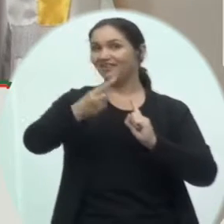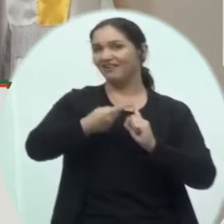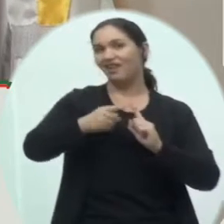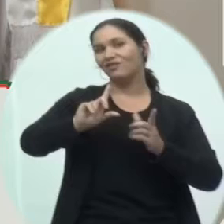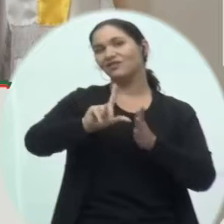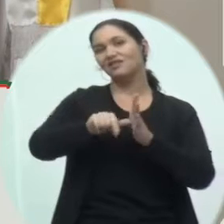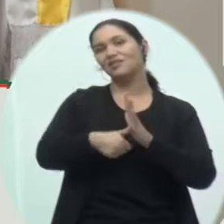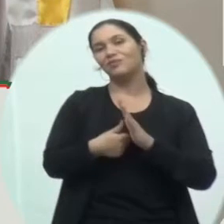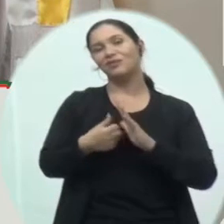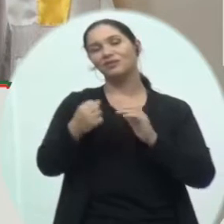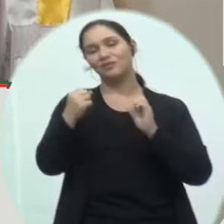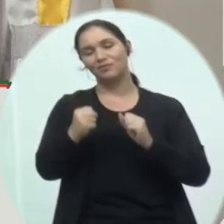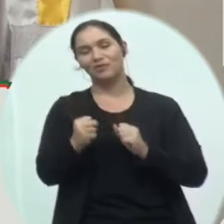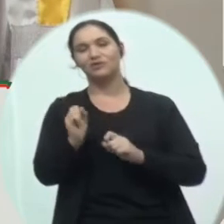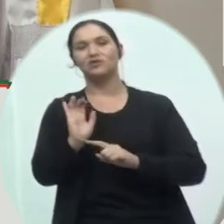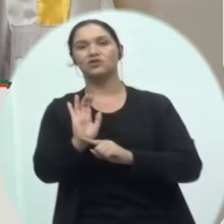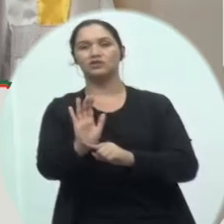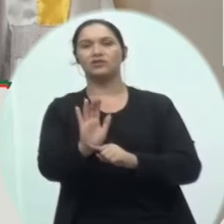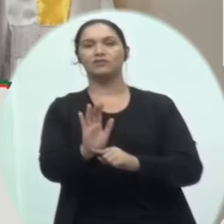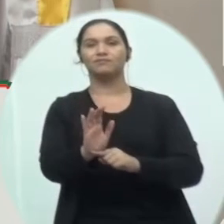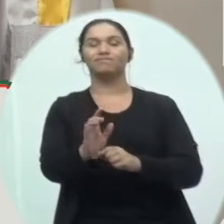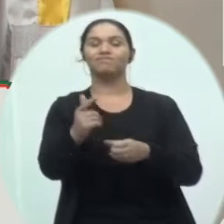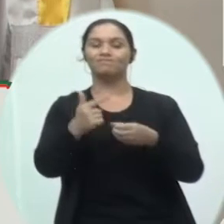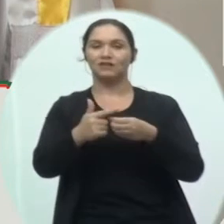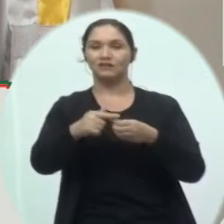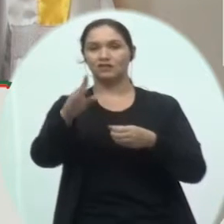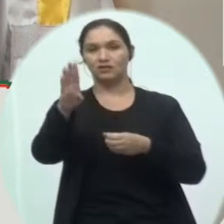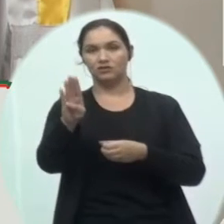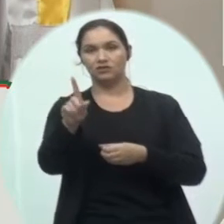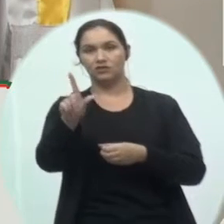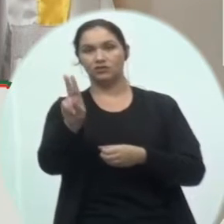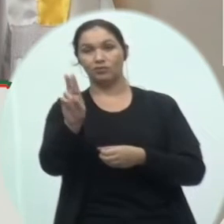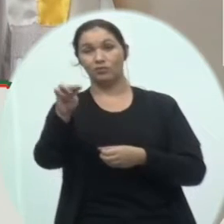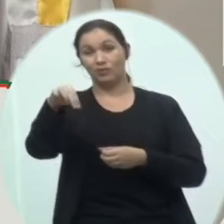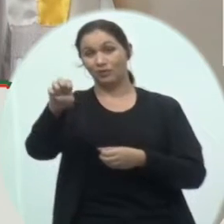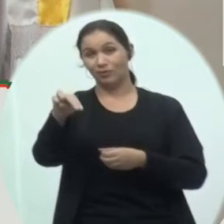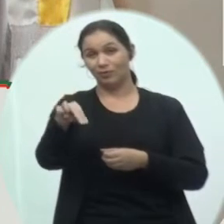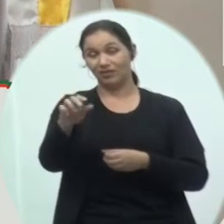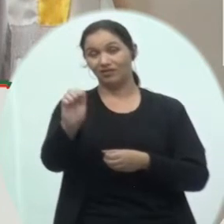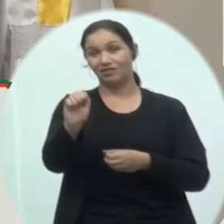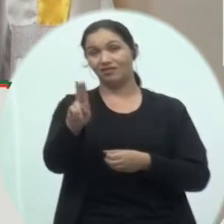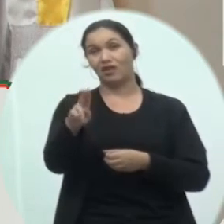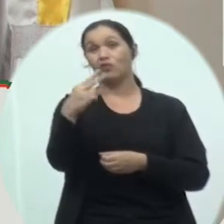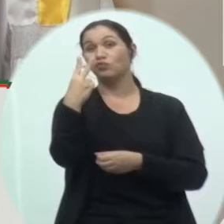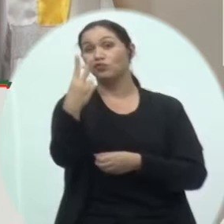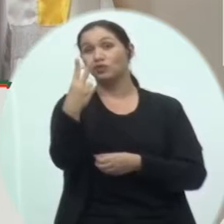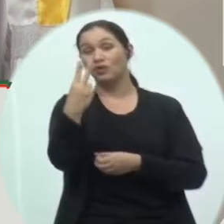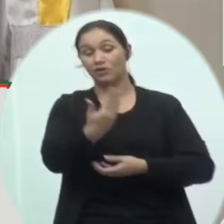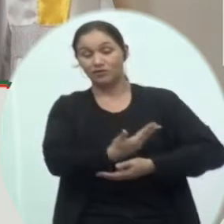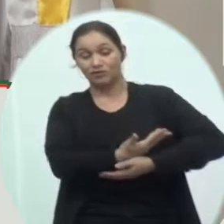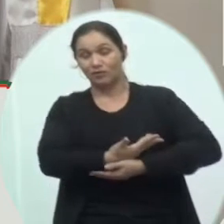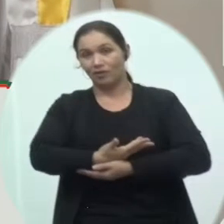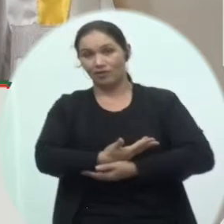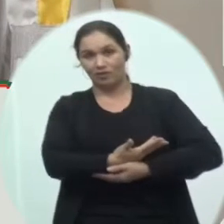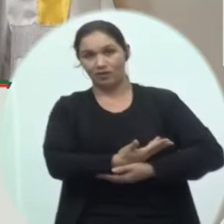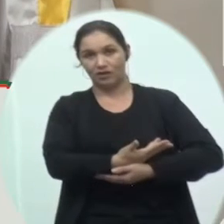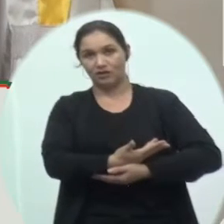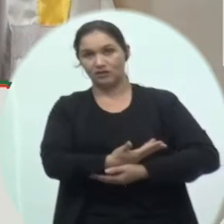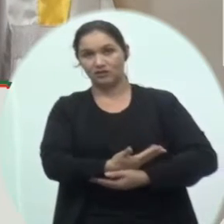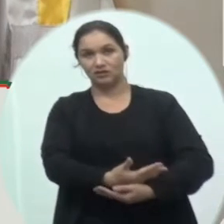em Blumenau, do óbito de dois bebês, né, com leite materno, quer dizer, no mínimo as mamães têm que ser orientadas